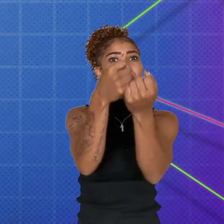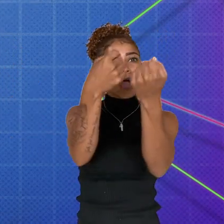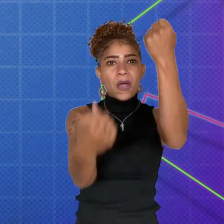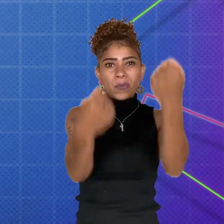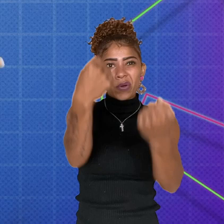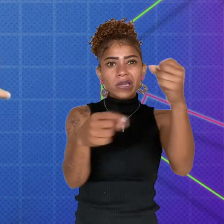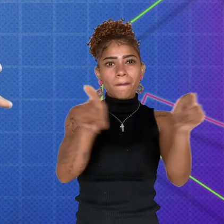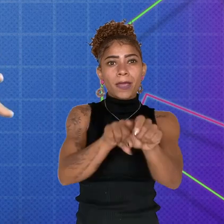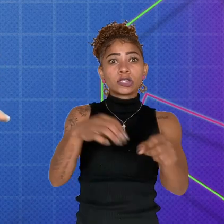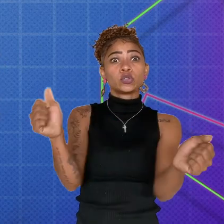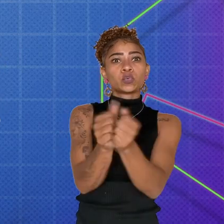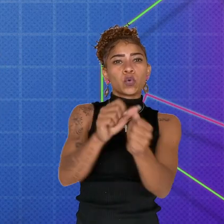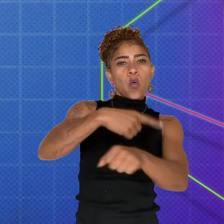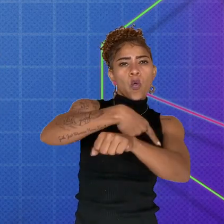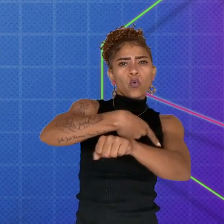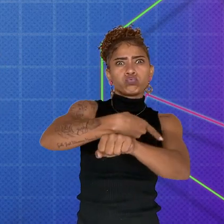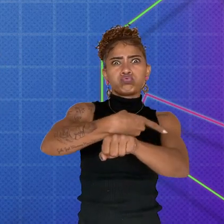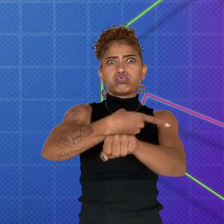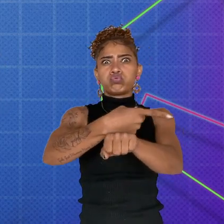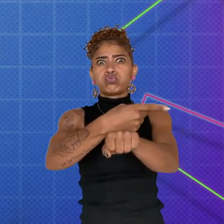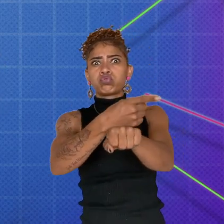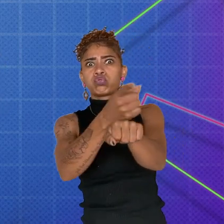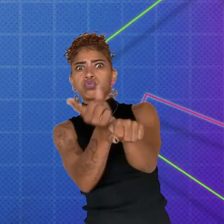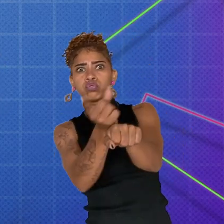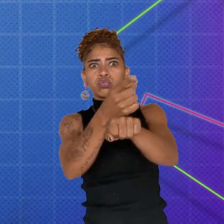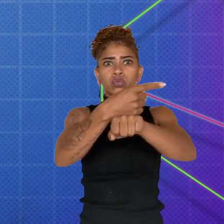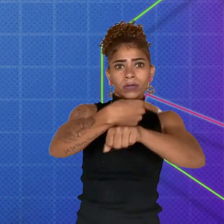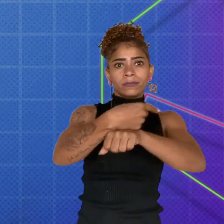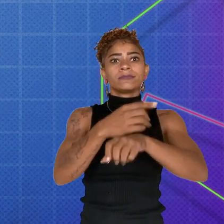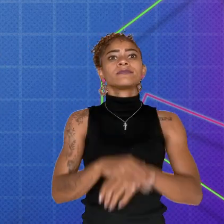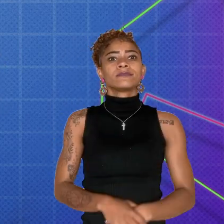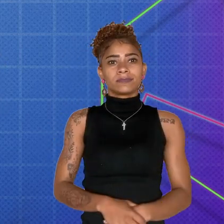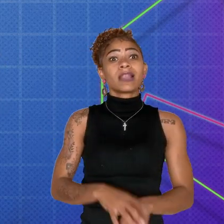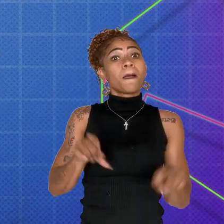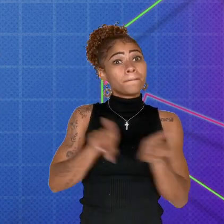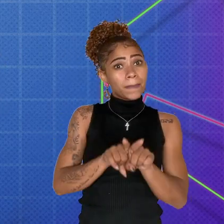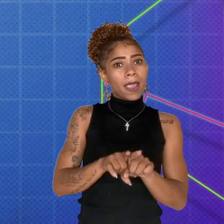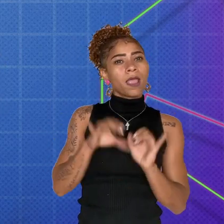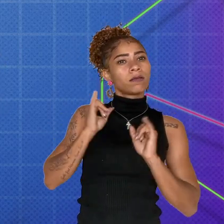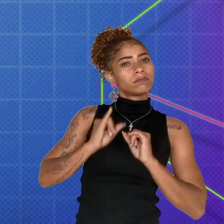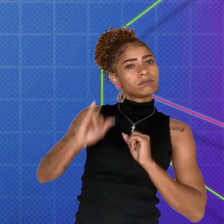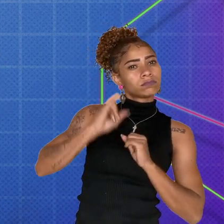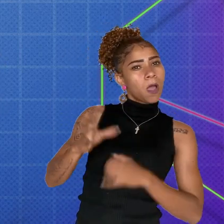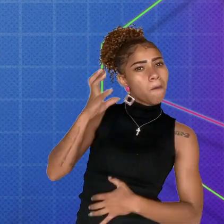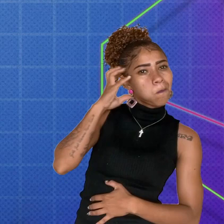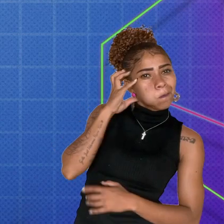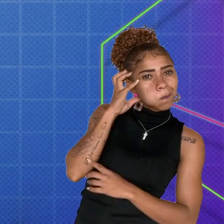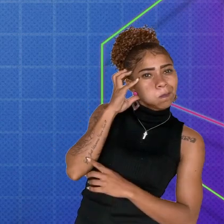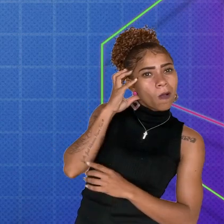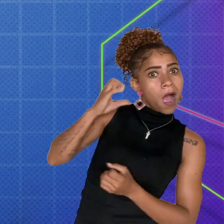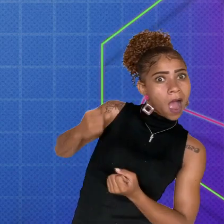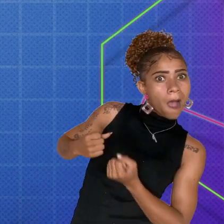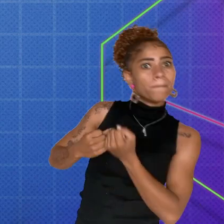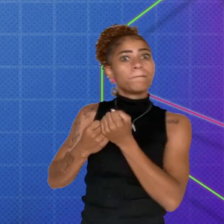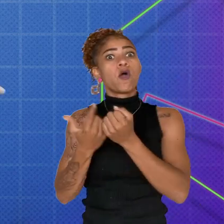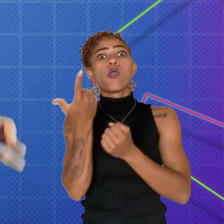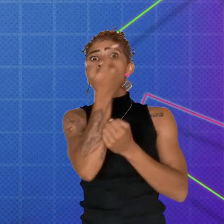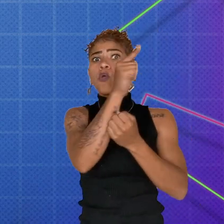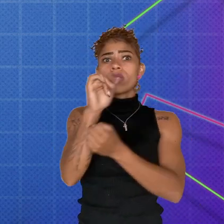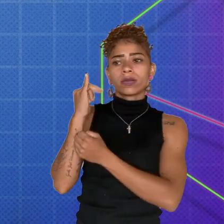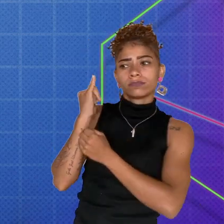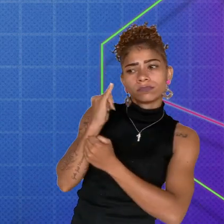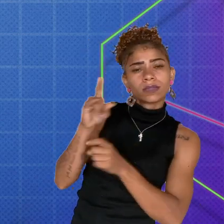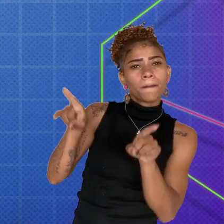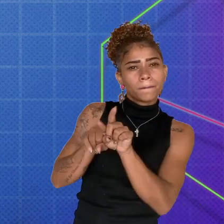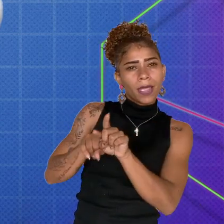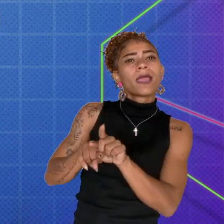contribuindo para a sensação de velocidade e emoção. Sons de anúncios. Os sons de anúncio de rádio, patrocinadores e outros